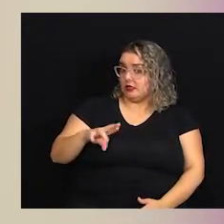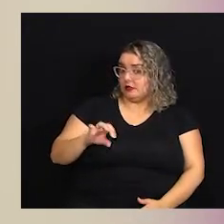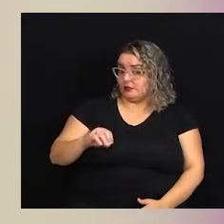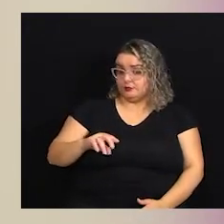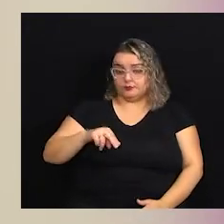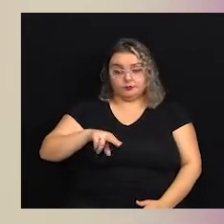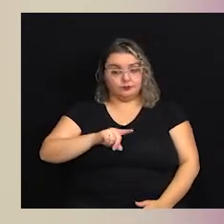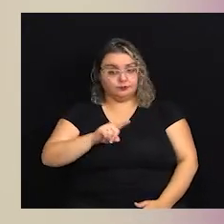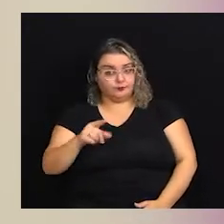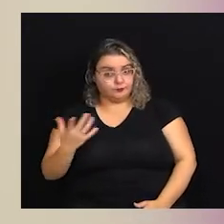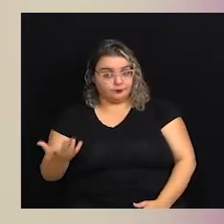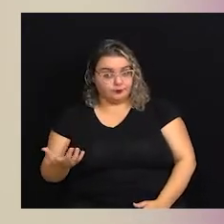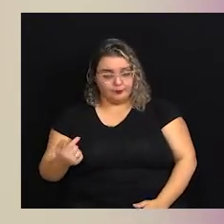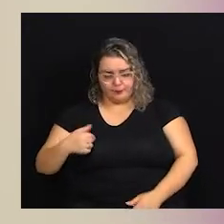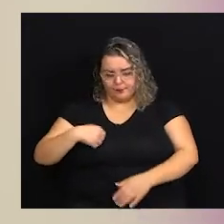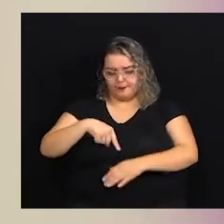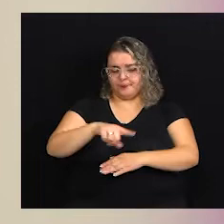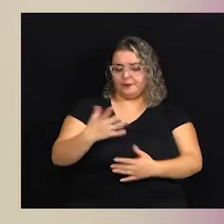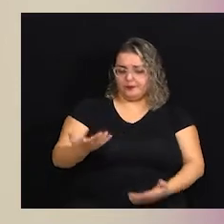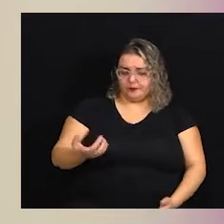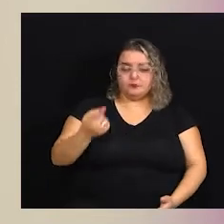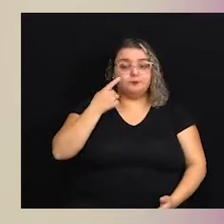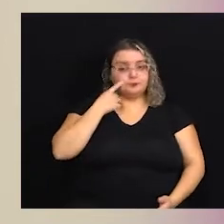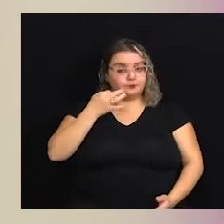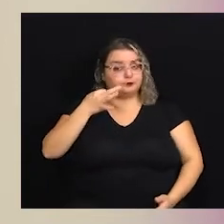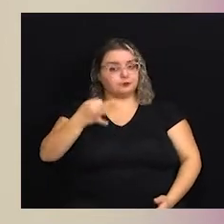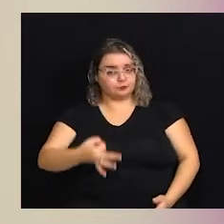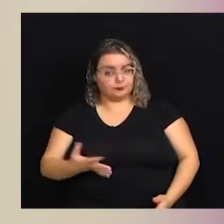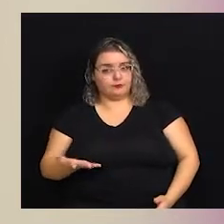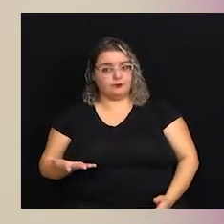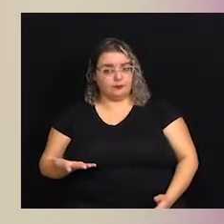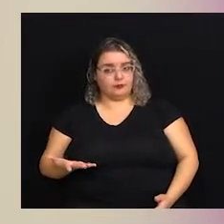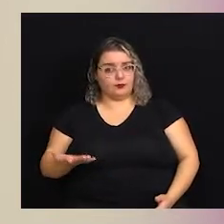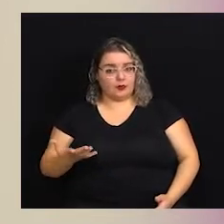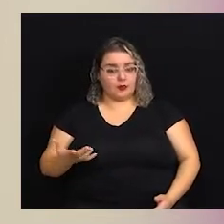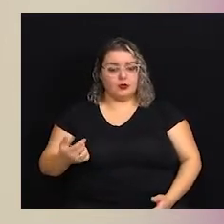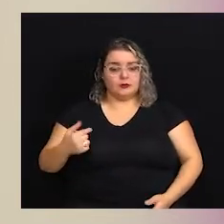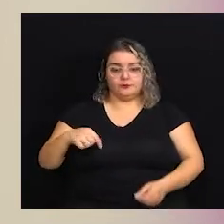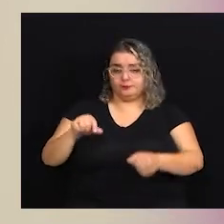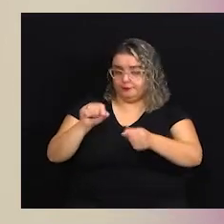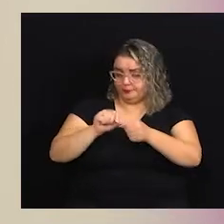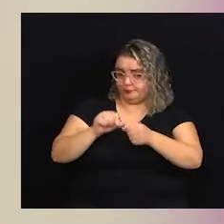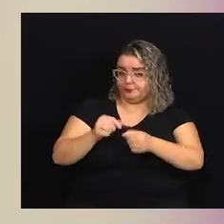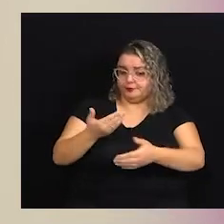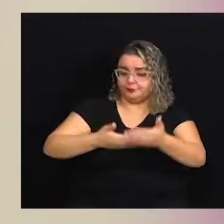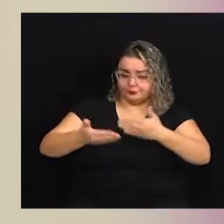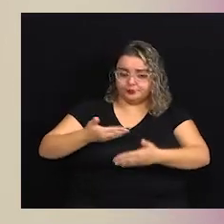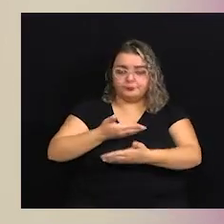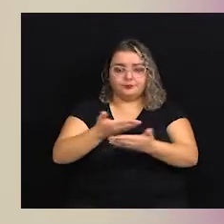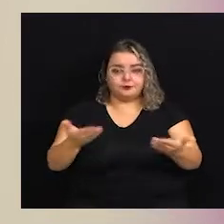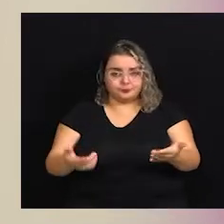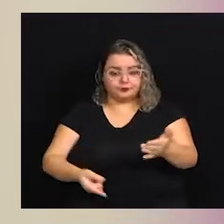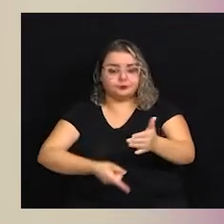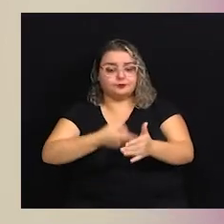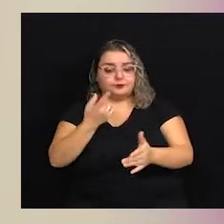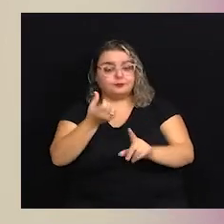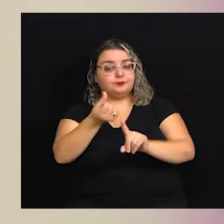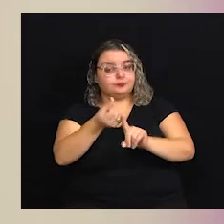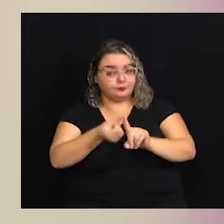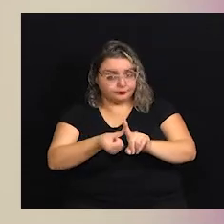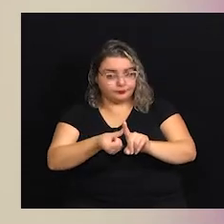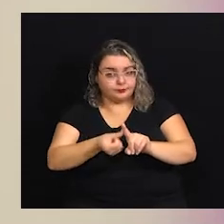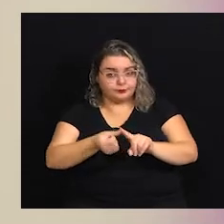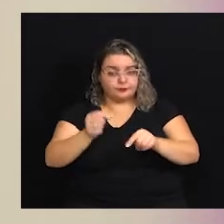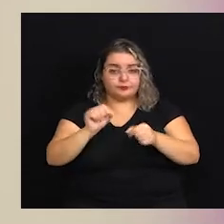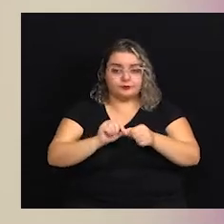não? Não estou, mas eu vou lá para saber se está tudo bem. Já estou tendo, como eu faço, que eu vou compartilhar com elas. Os